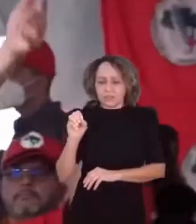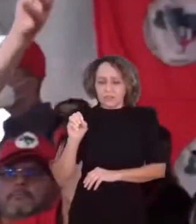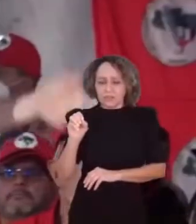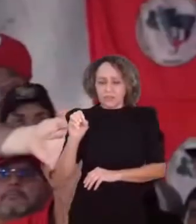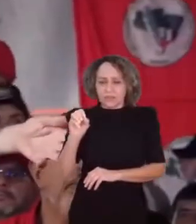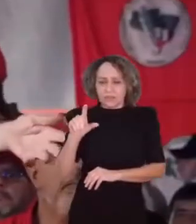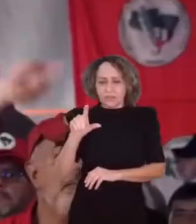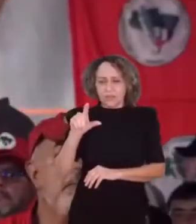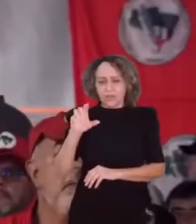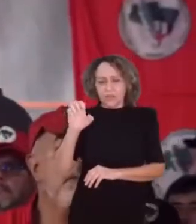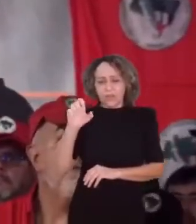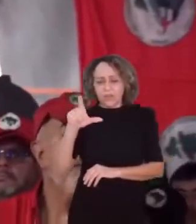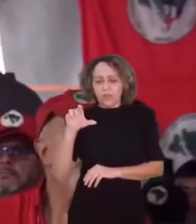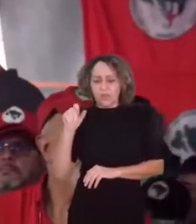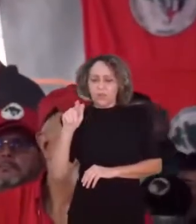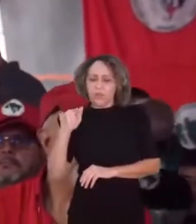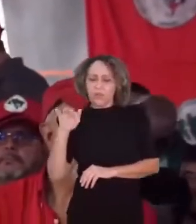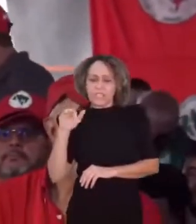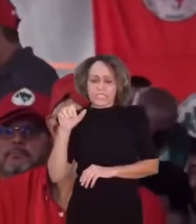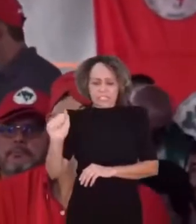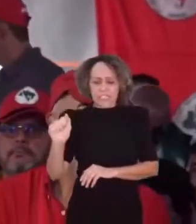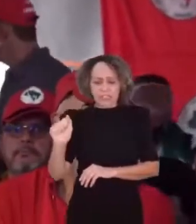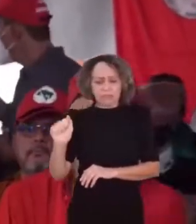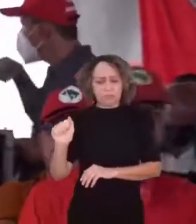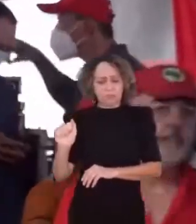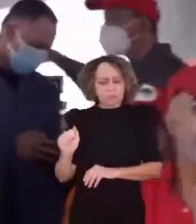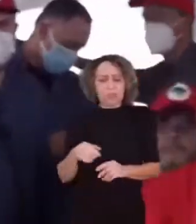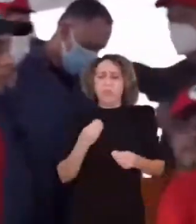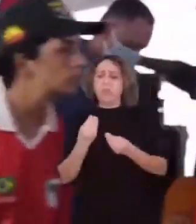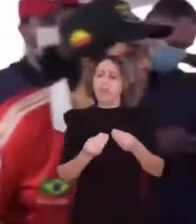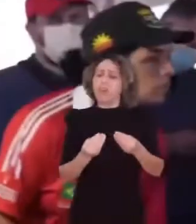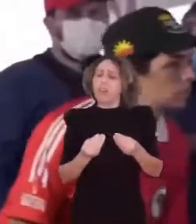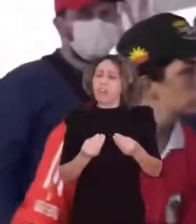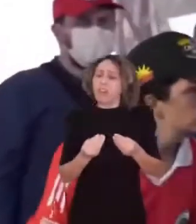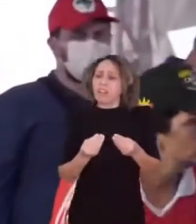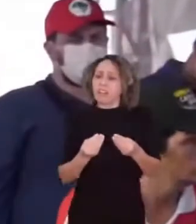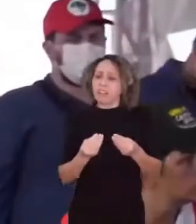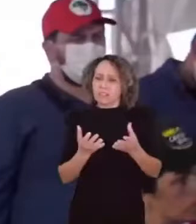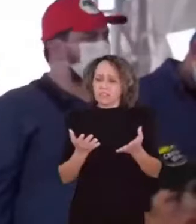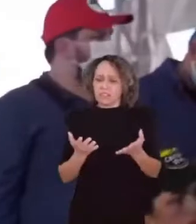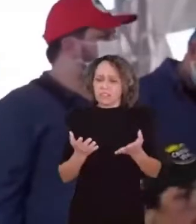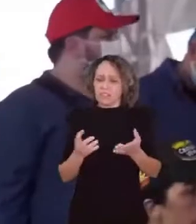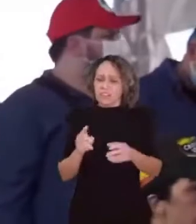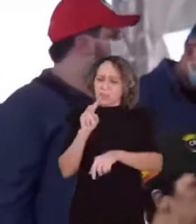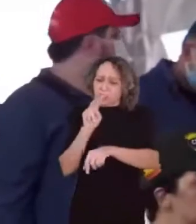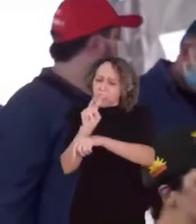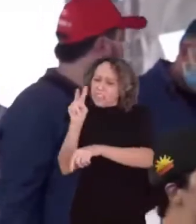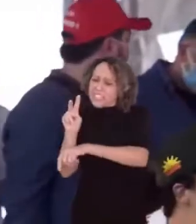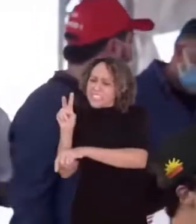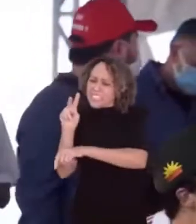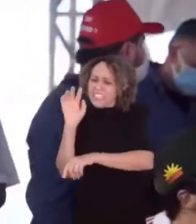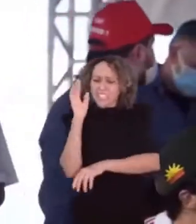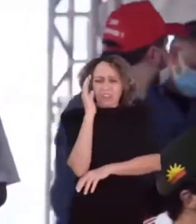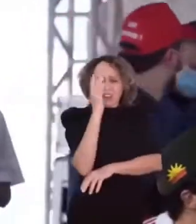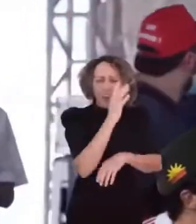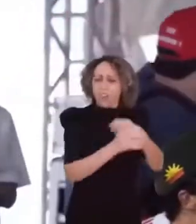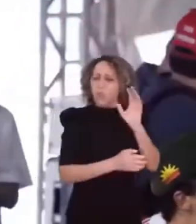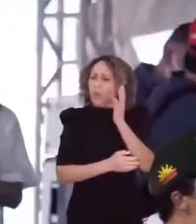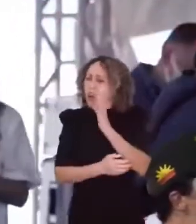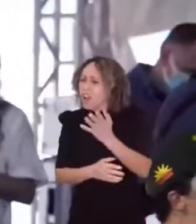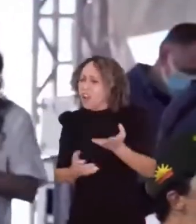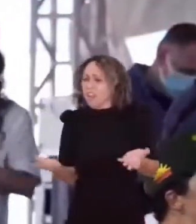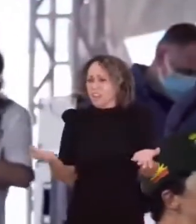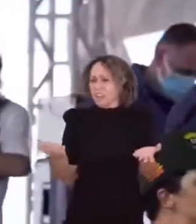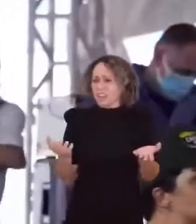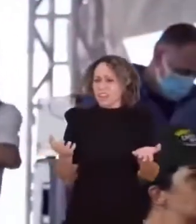os alimentos na cidade sem agroindústria. Mas a agroindústria não pode ser da Nestlé, não pode ser da Cargill. A